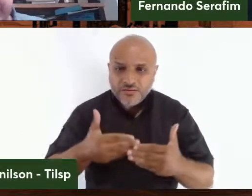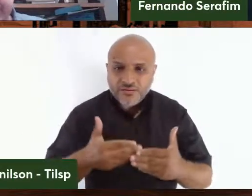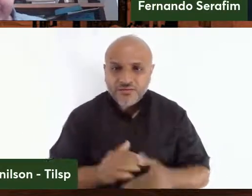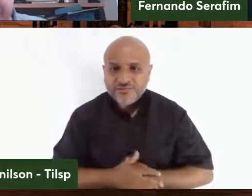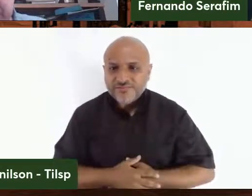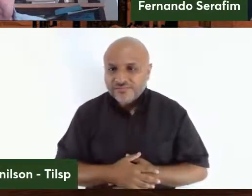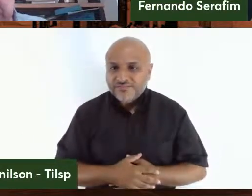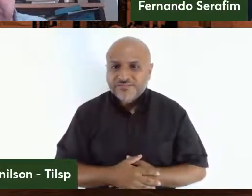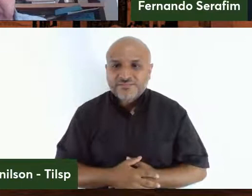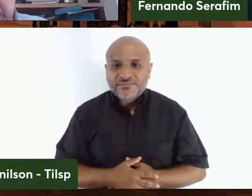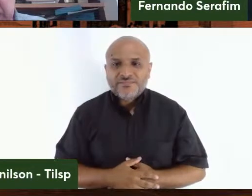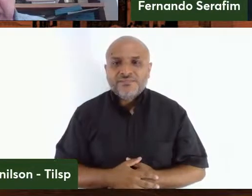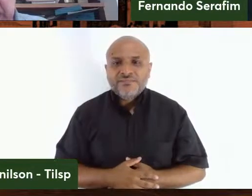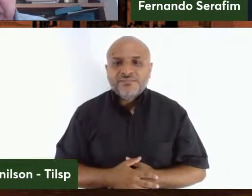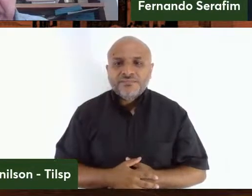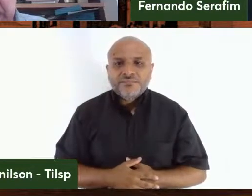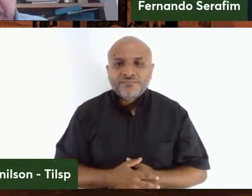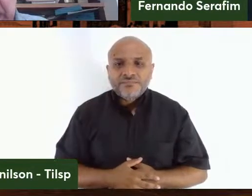Cara,